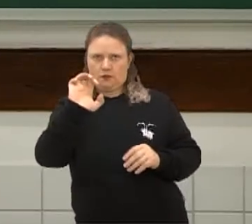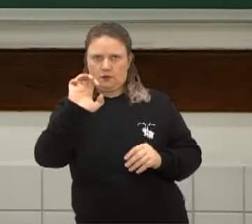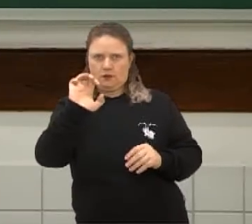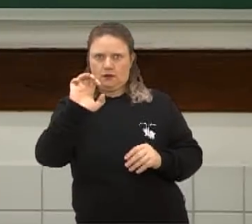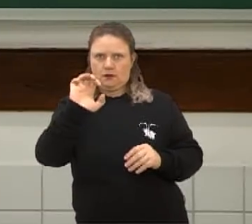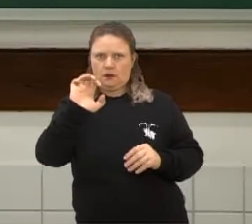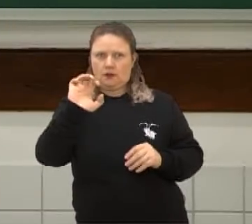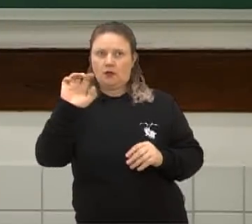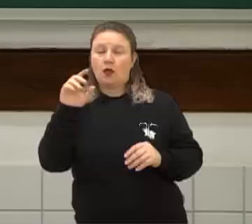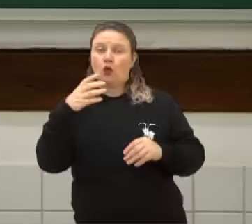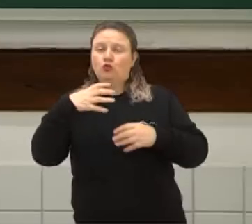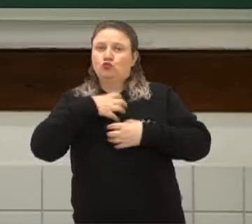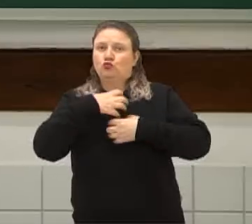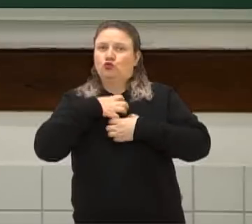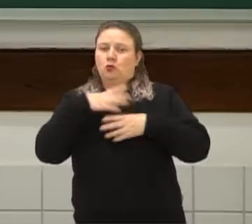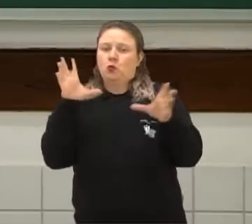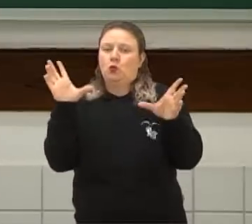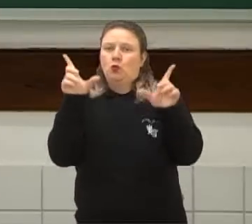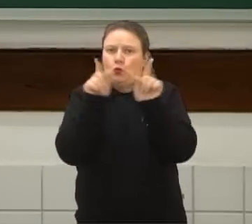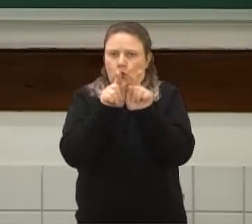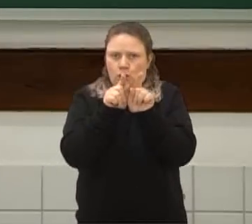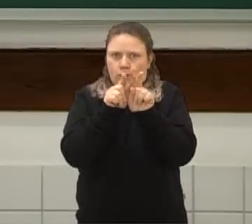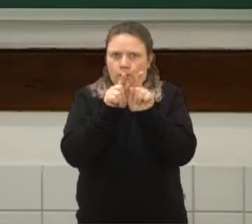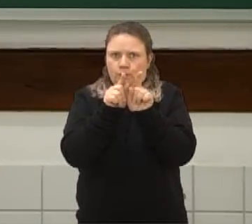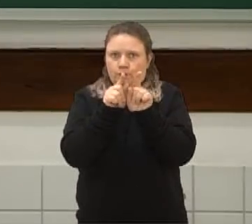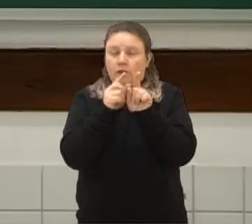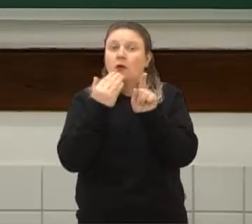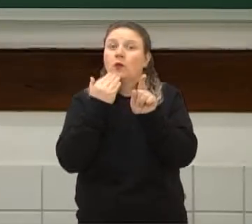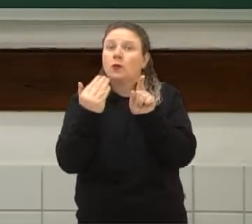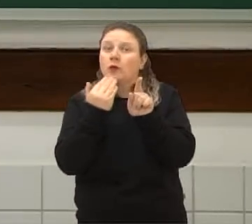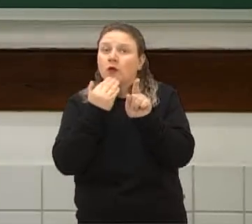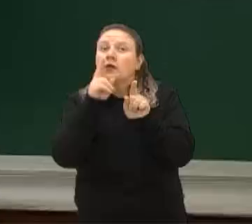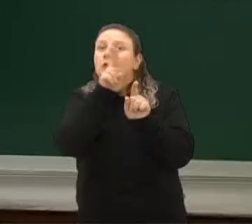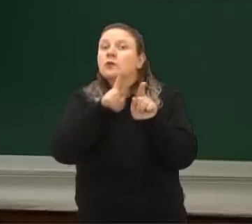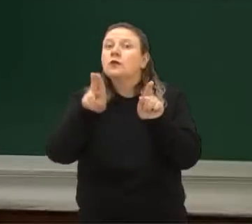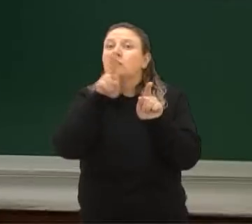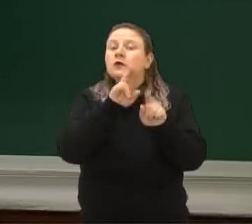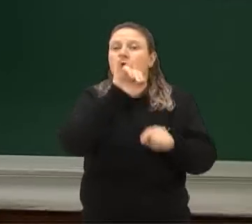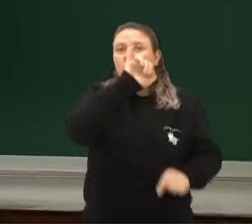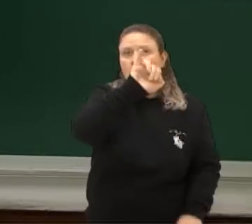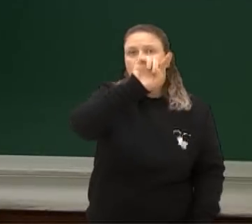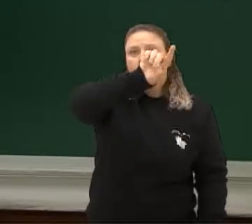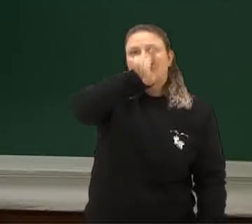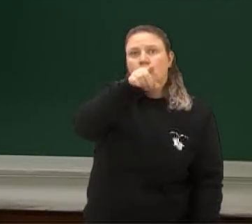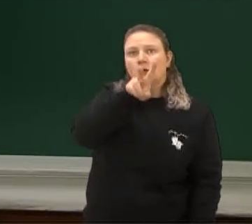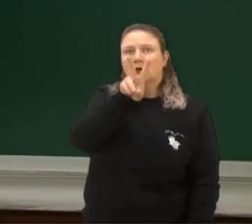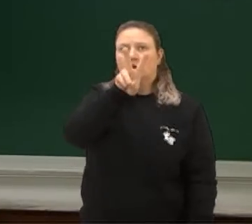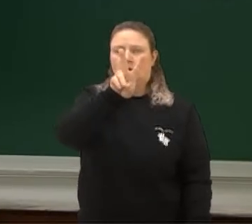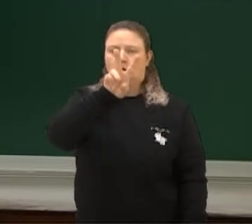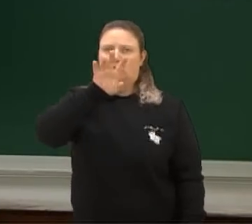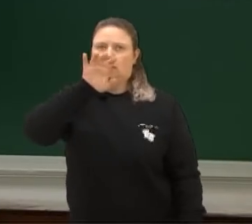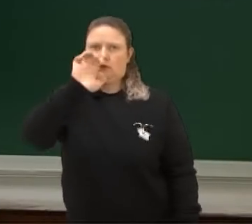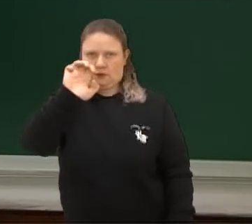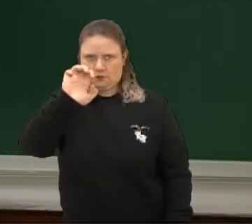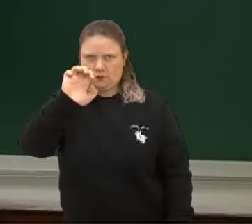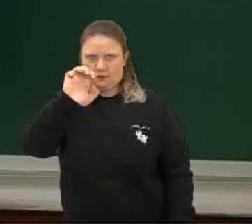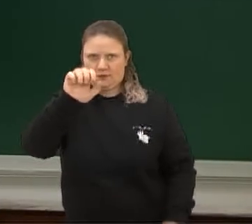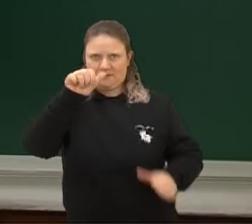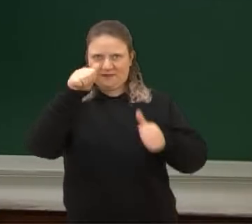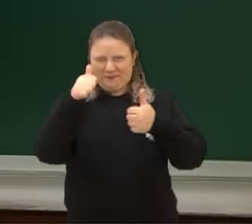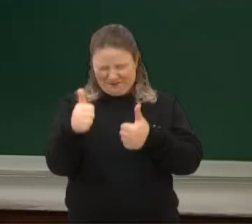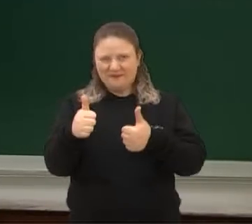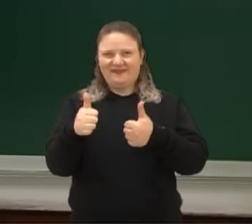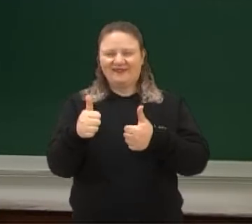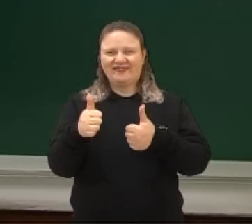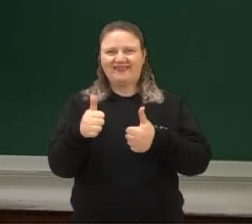do I have. Então, eu vou pedir, quando vocês forem responder ali, usar a forma abreviada e depois o verbo no particípio